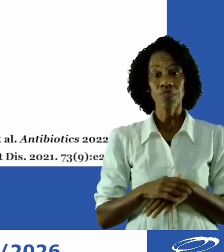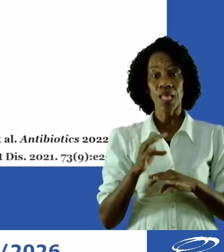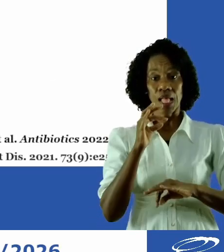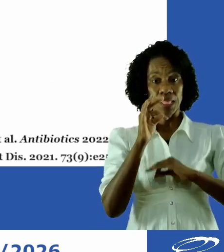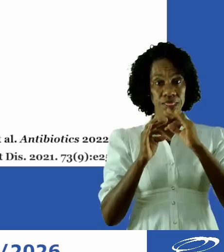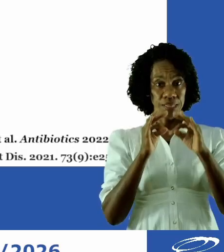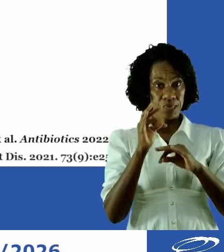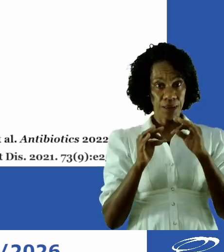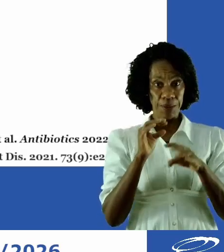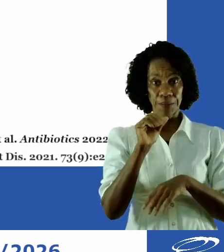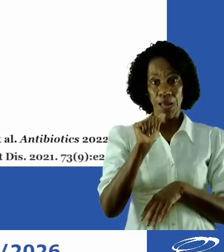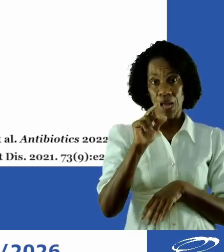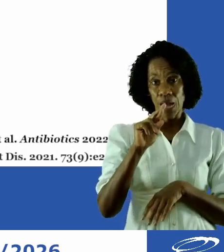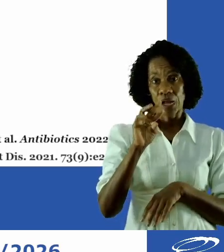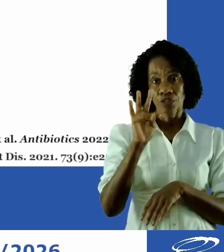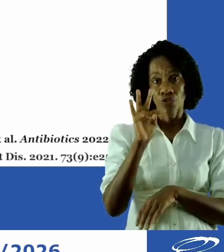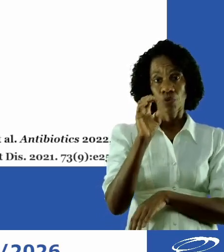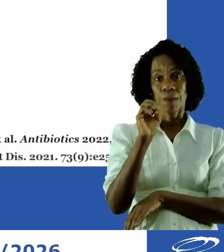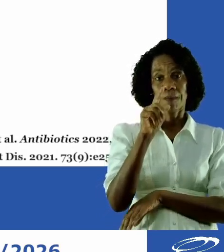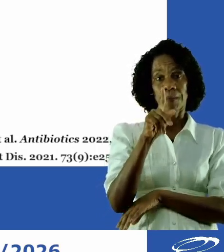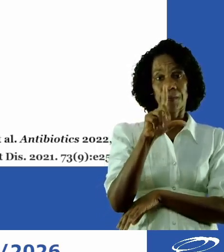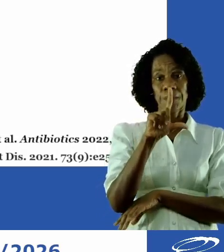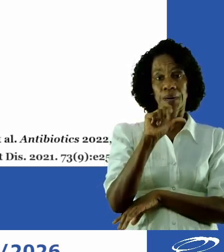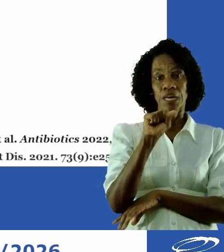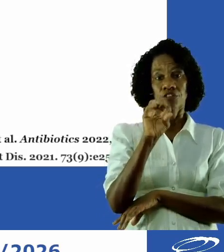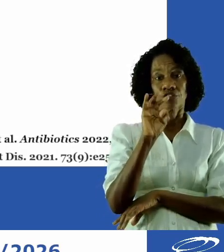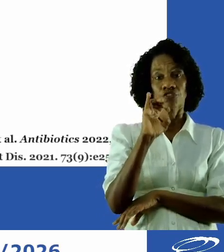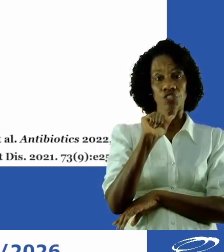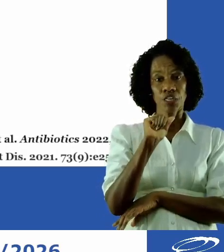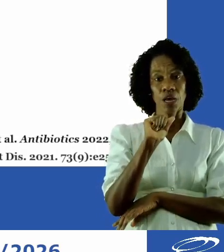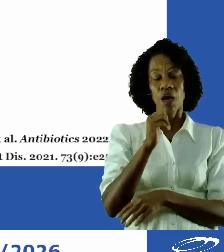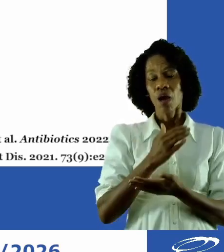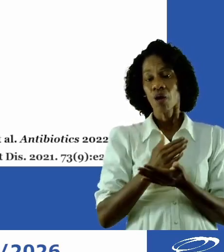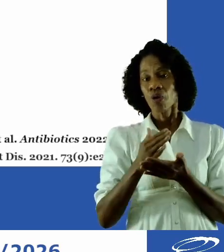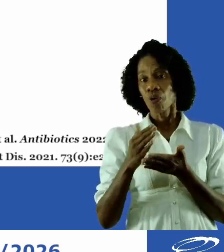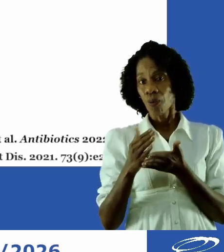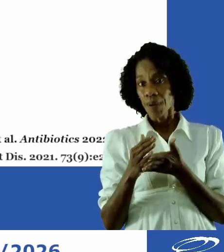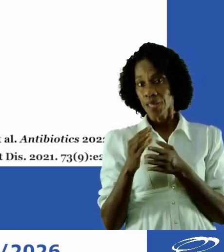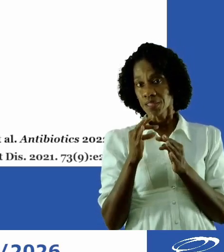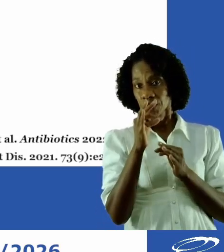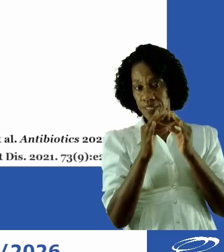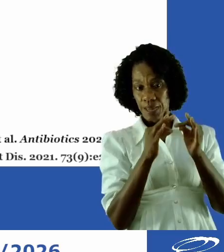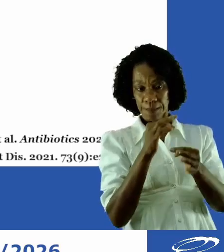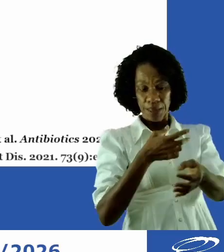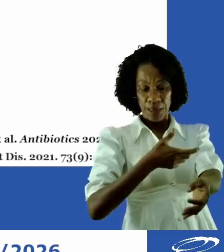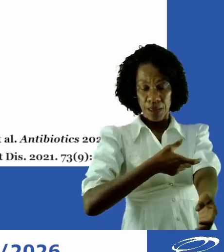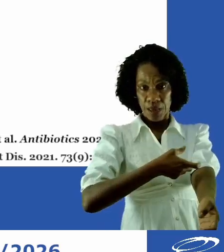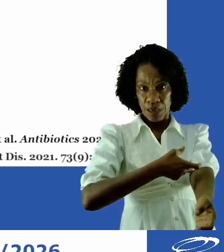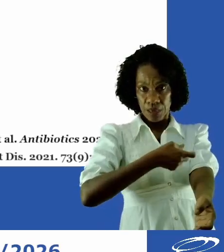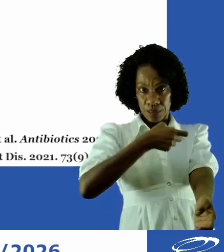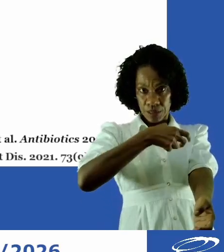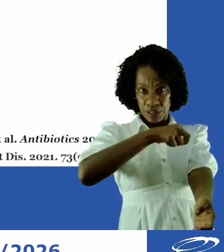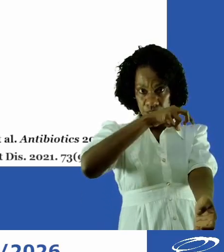as artroplastias normalmente começam com início da terapia endovenosa. Se não for possível